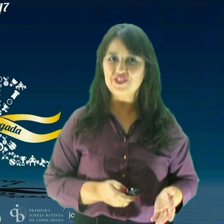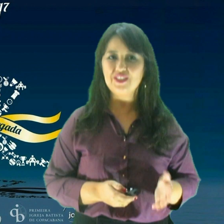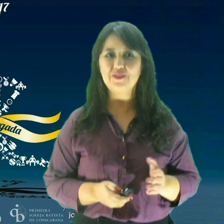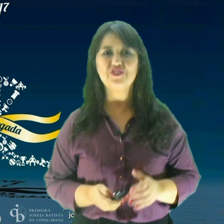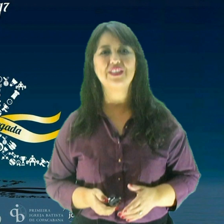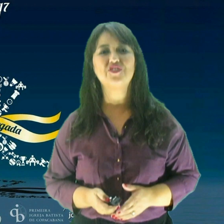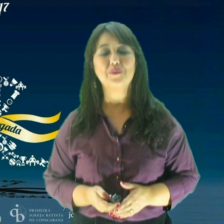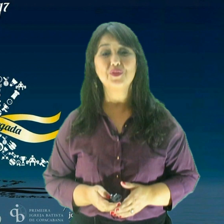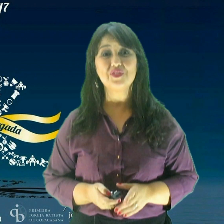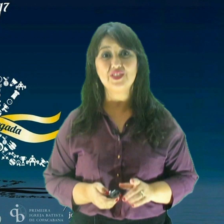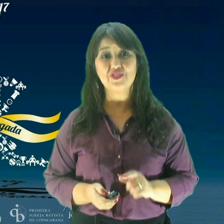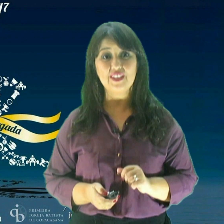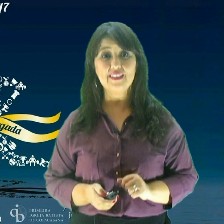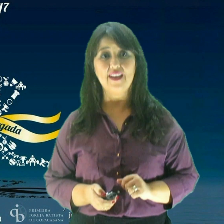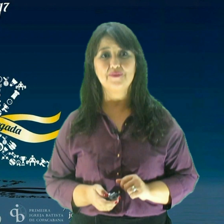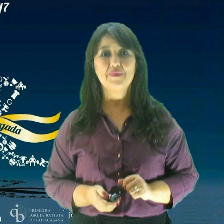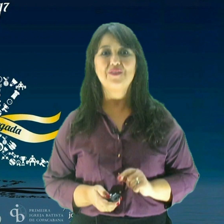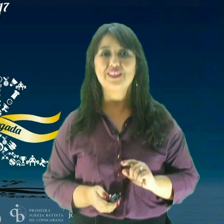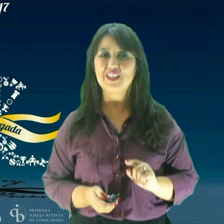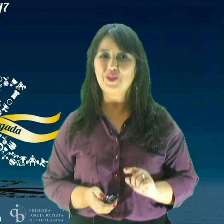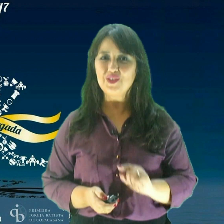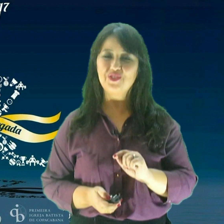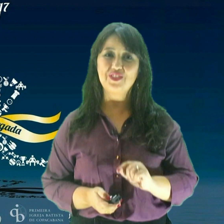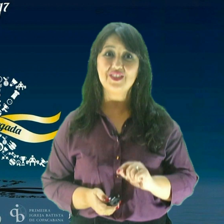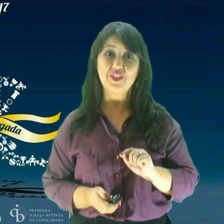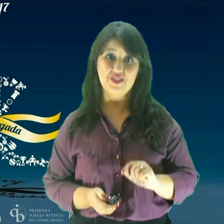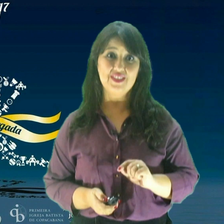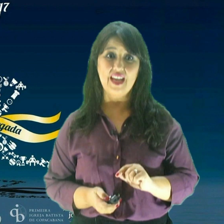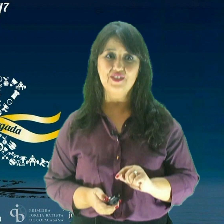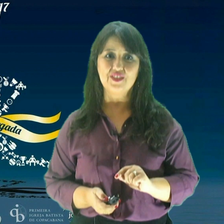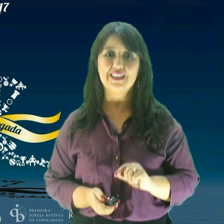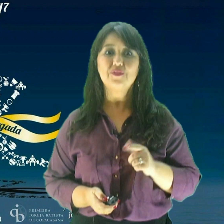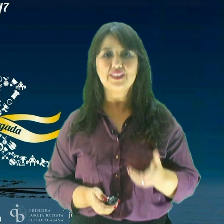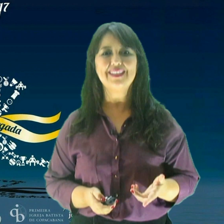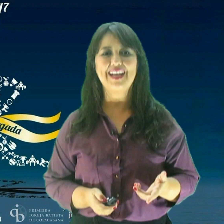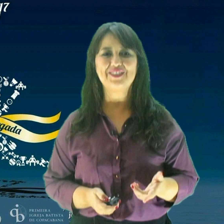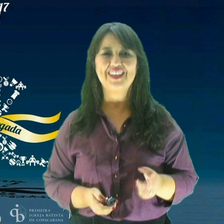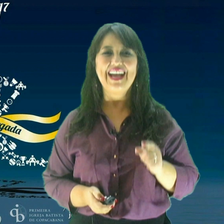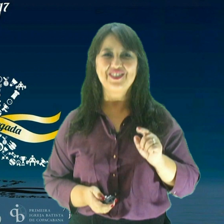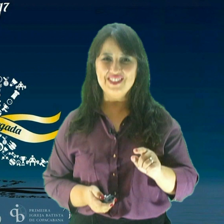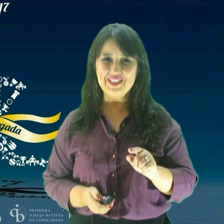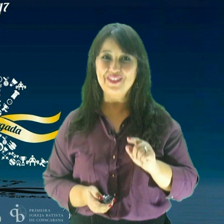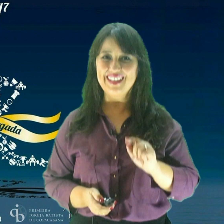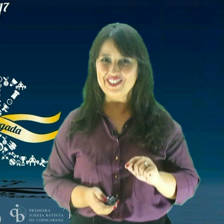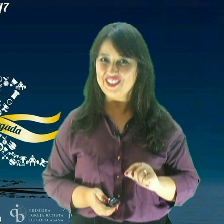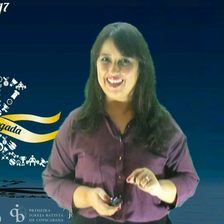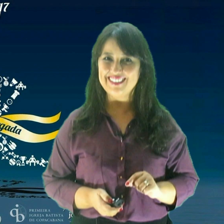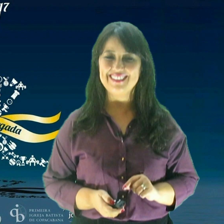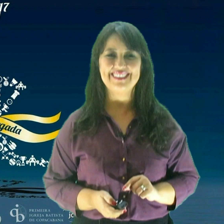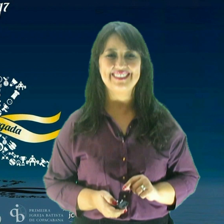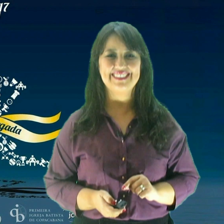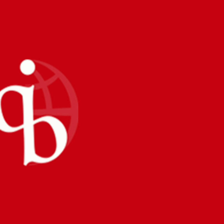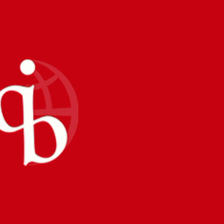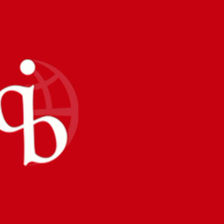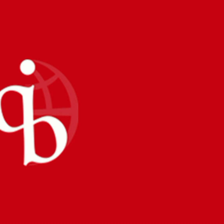dias 20 e 23 de abril no sítio Chequiná. Faça logo a sua inscrição em nosso site. Fique ligado, a gente se vê lá na